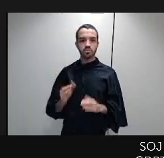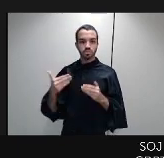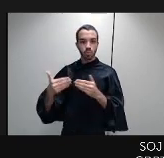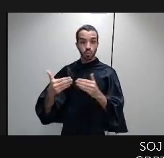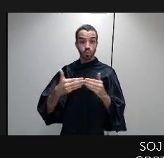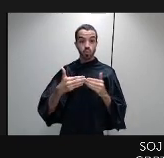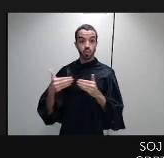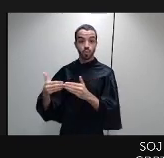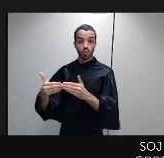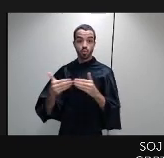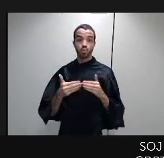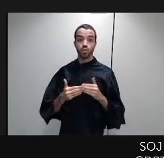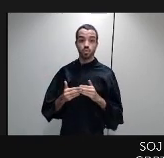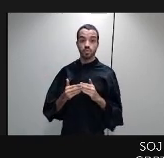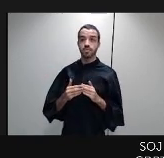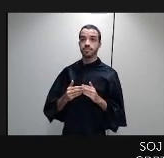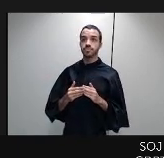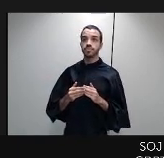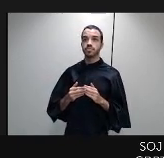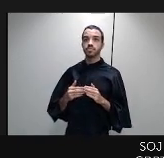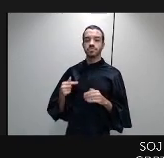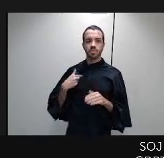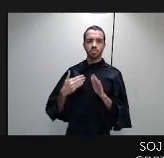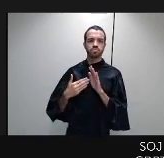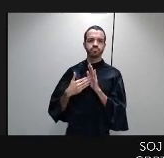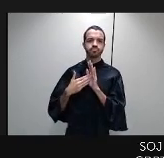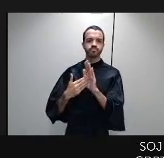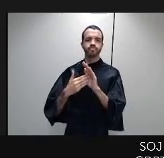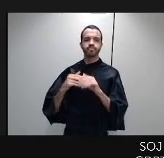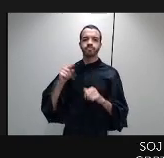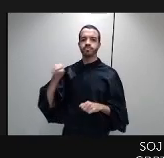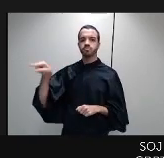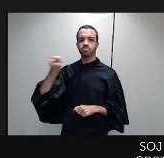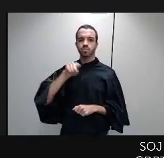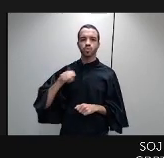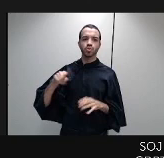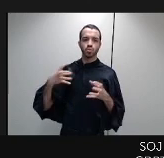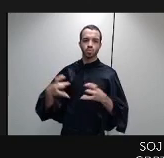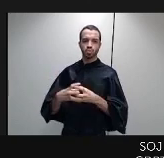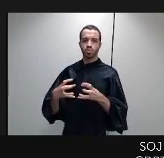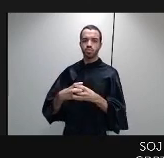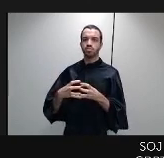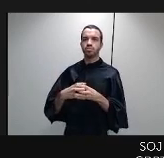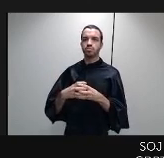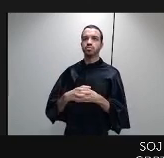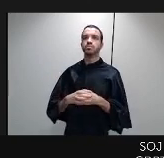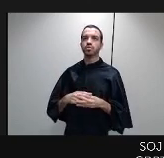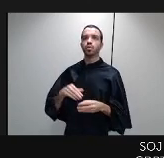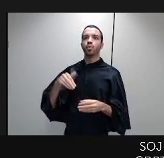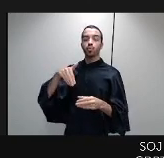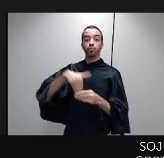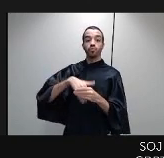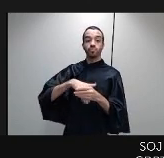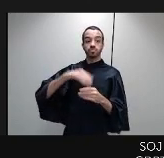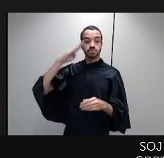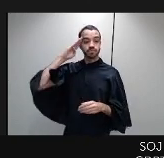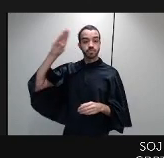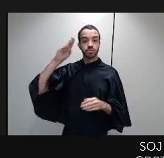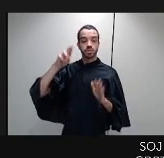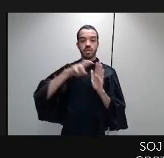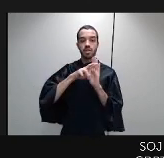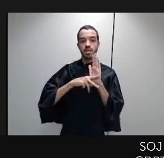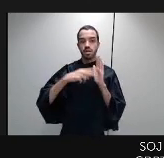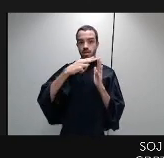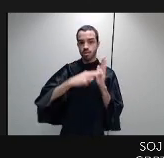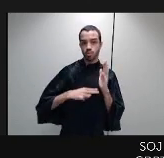a turma a unanimidade negou provimento ao agravo interno nos termos do voto do relator vamos